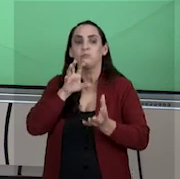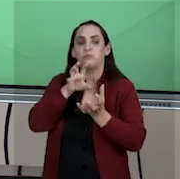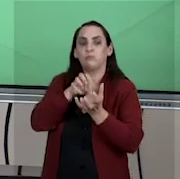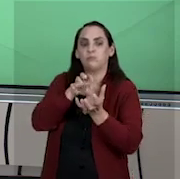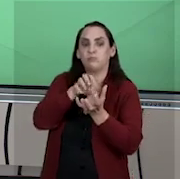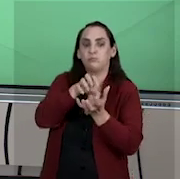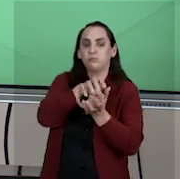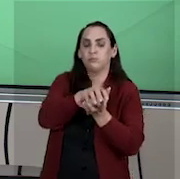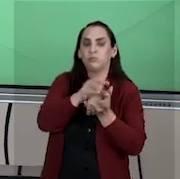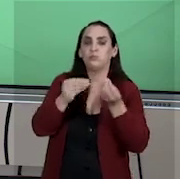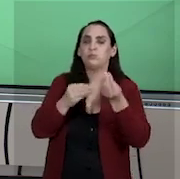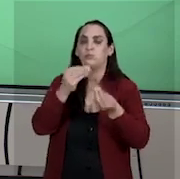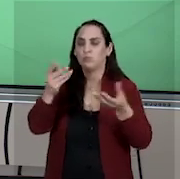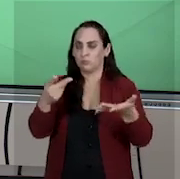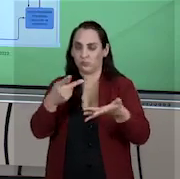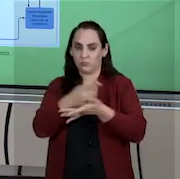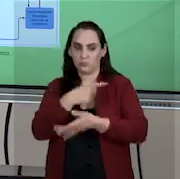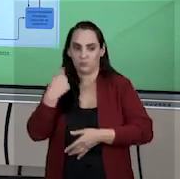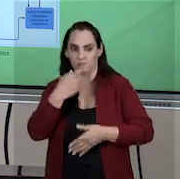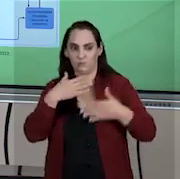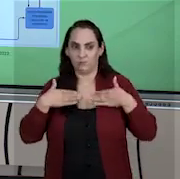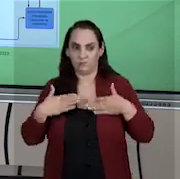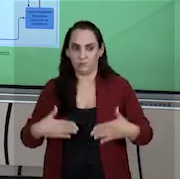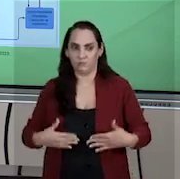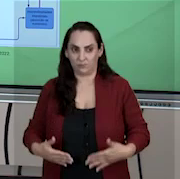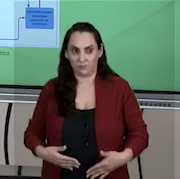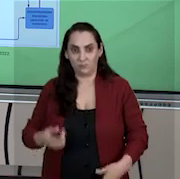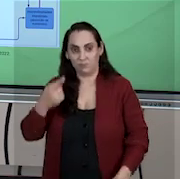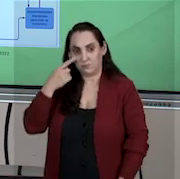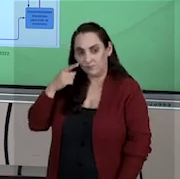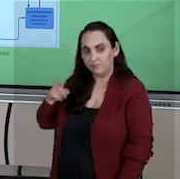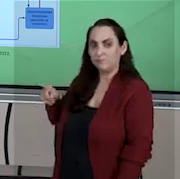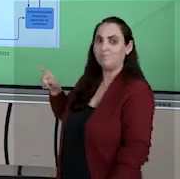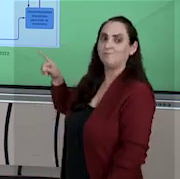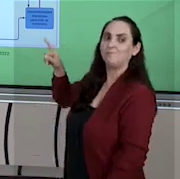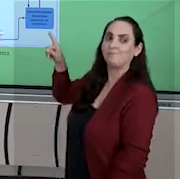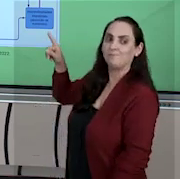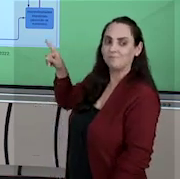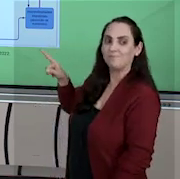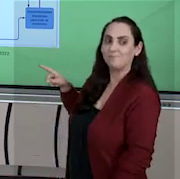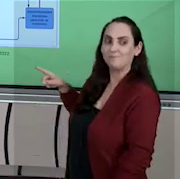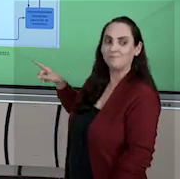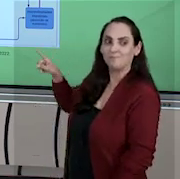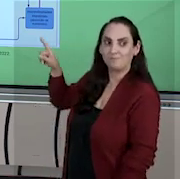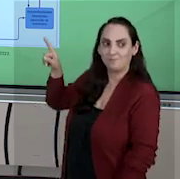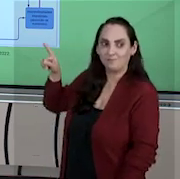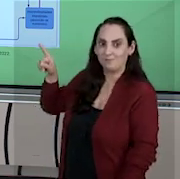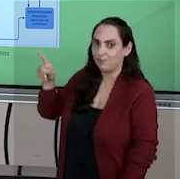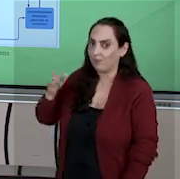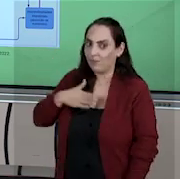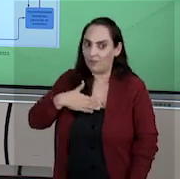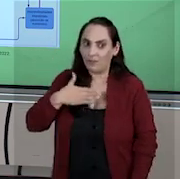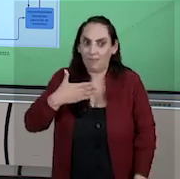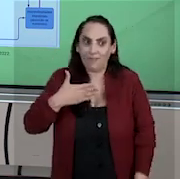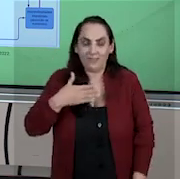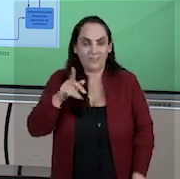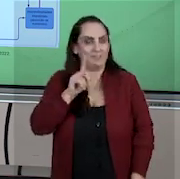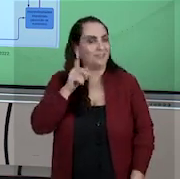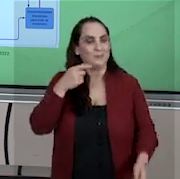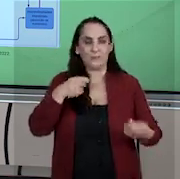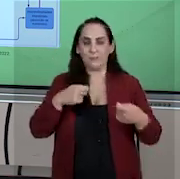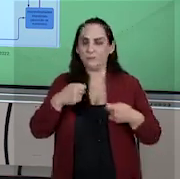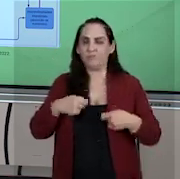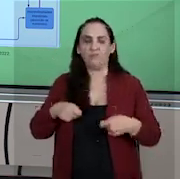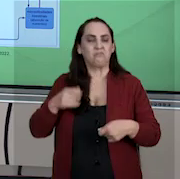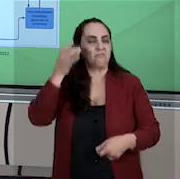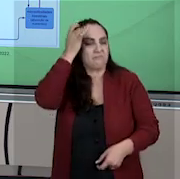que esse processo ocorre no nosso organismo? Olha só, tem um fluxograma gigante aqui, não se assuste, tá? Ele é bem tranquilo